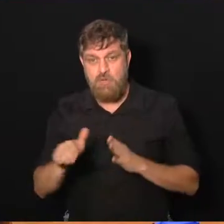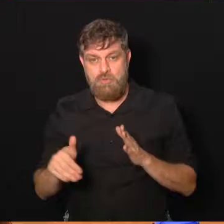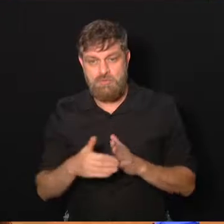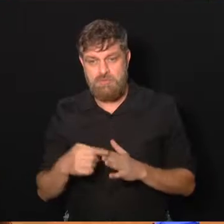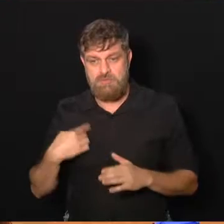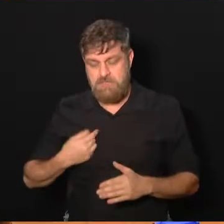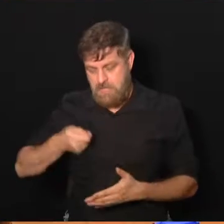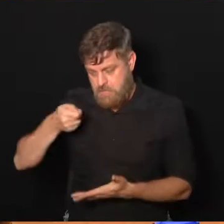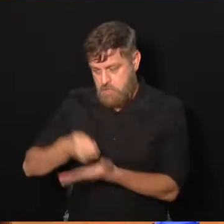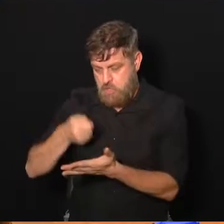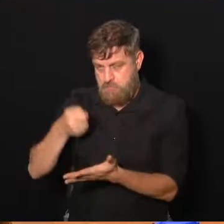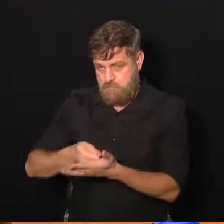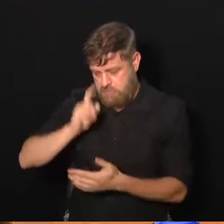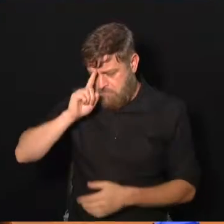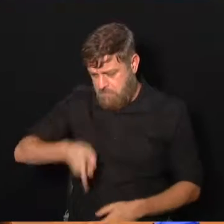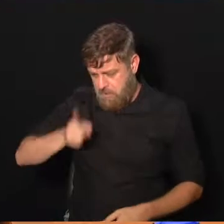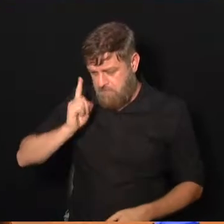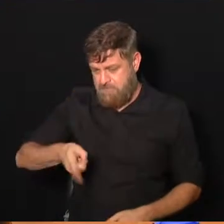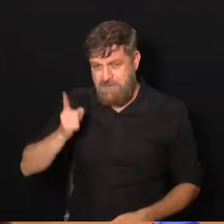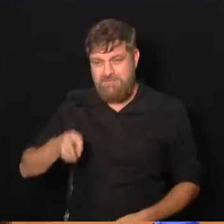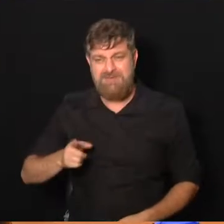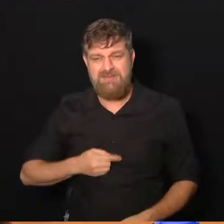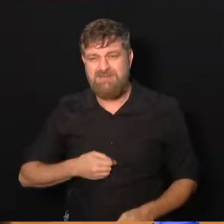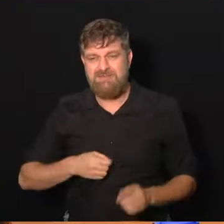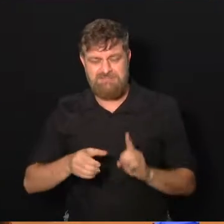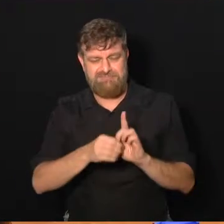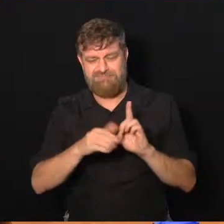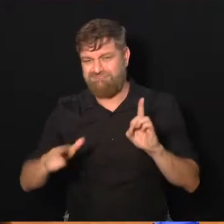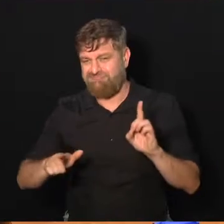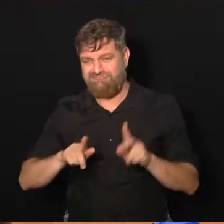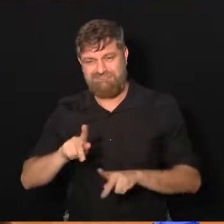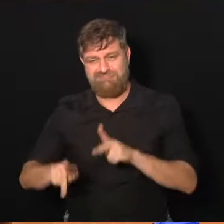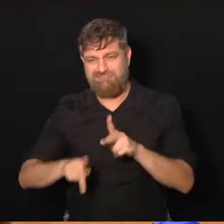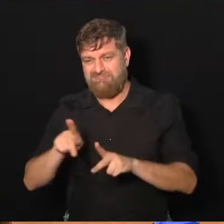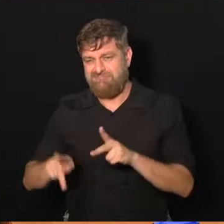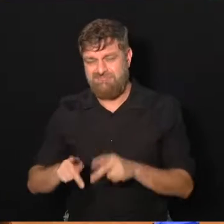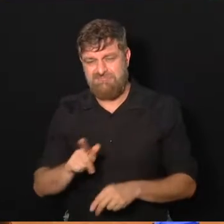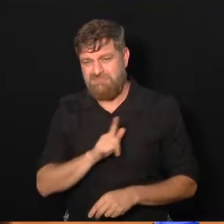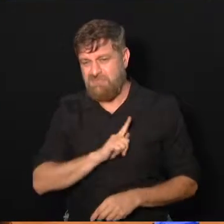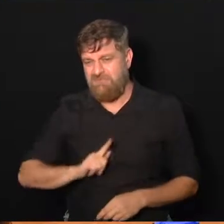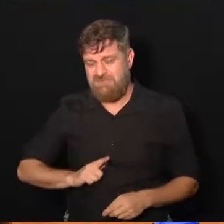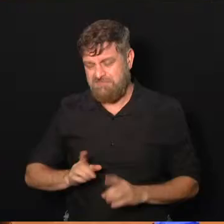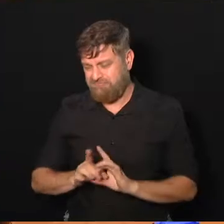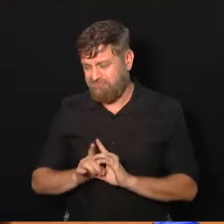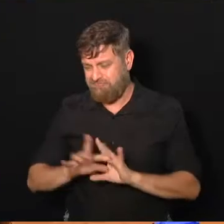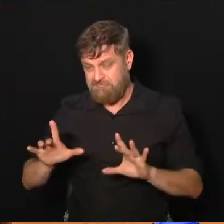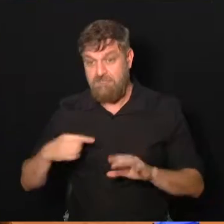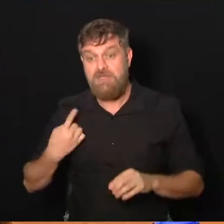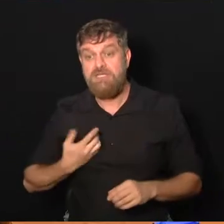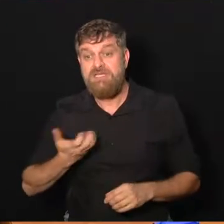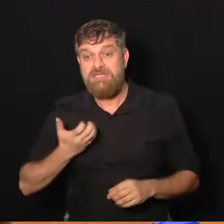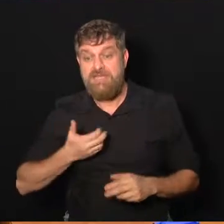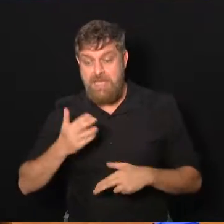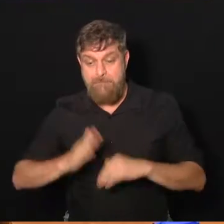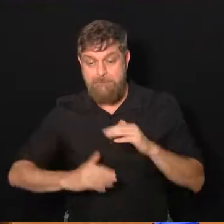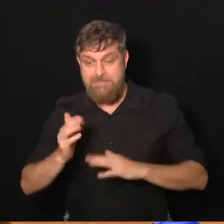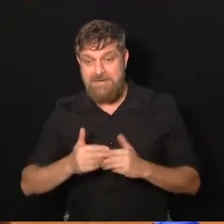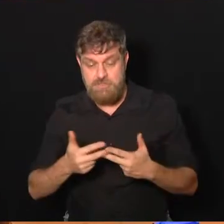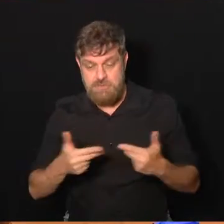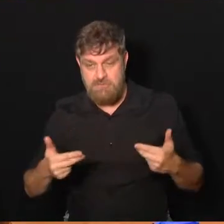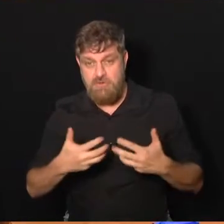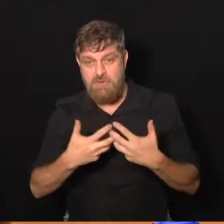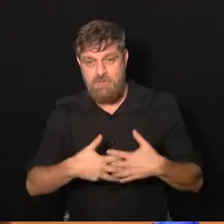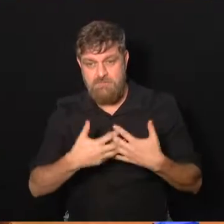como imposição não é democrático e não pega. A gente está querendo alguma coisa que funcione. Maria José, você estava